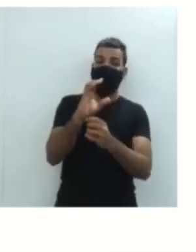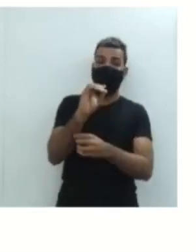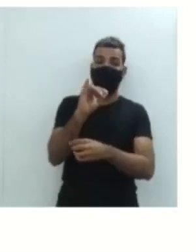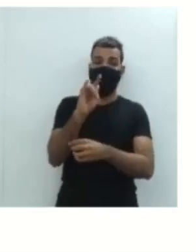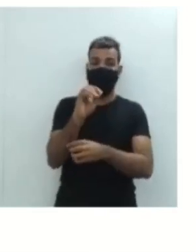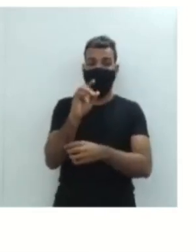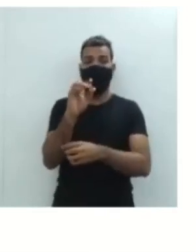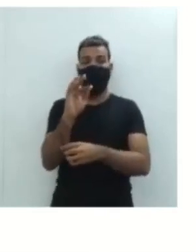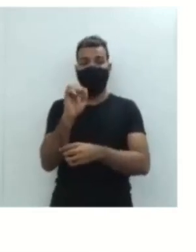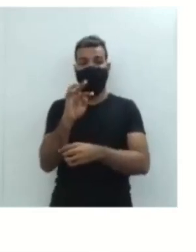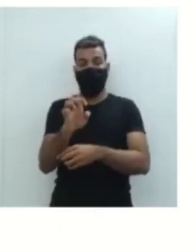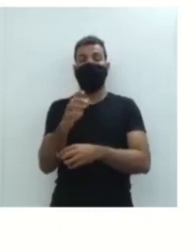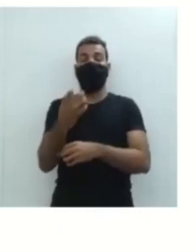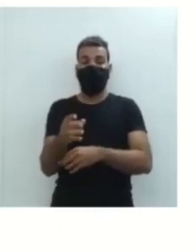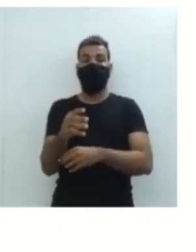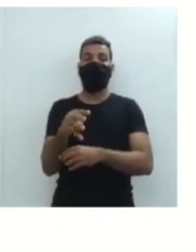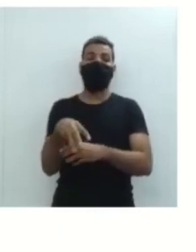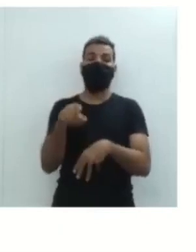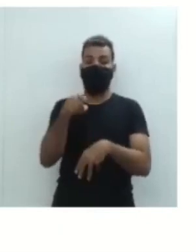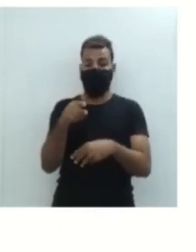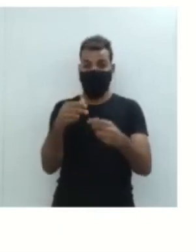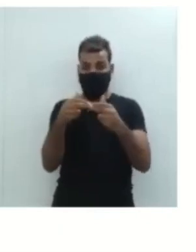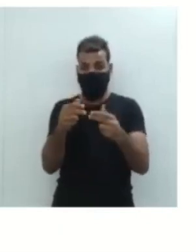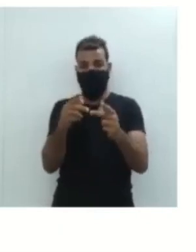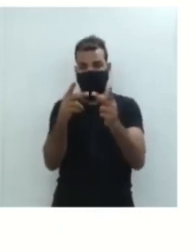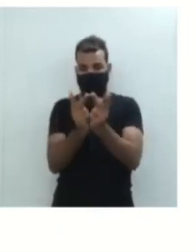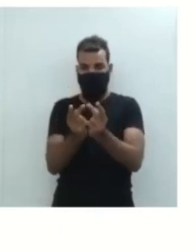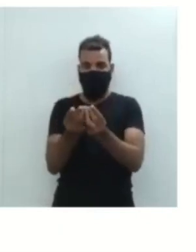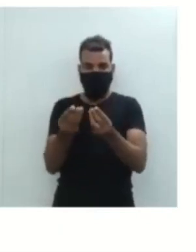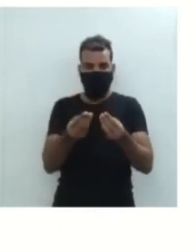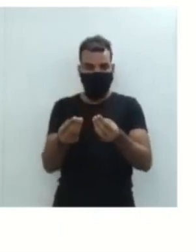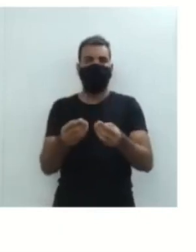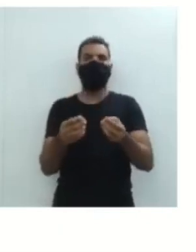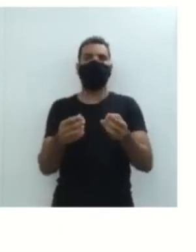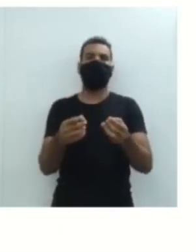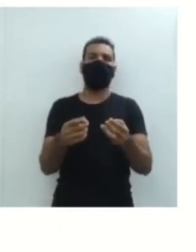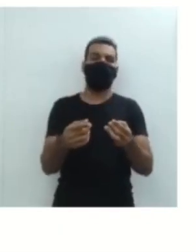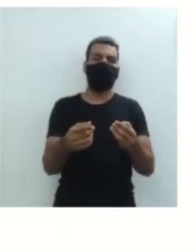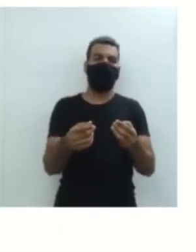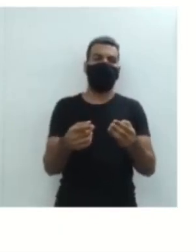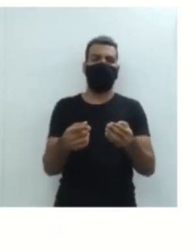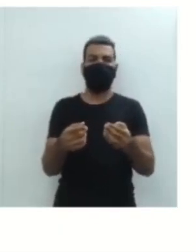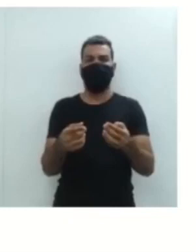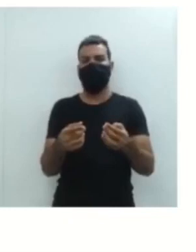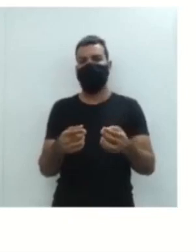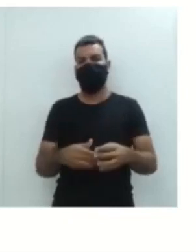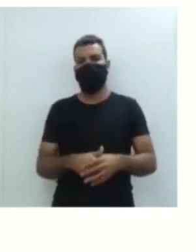aqui nós vamos ter um objeto prato recebido aonde ele vai receber através